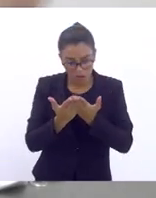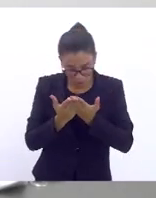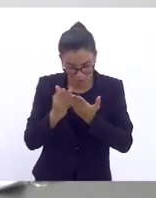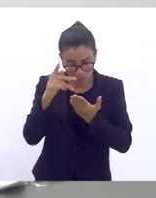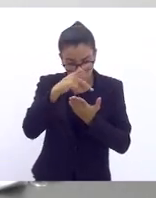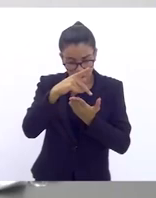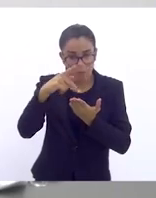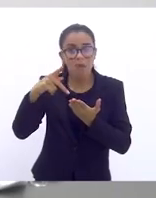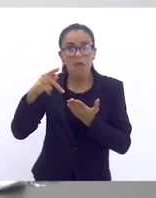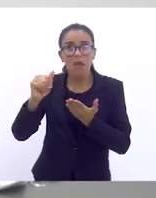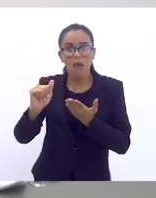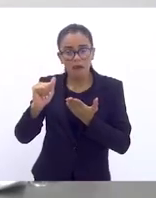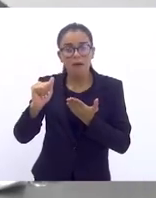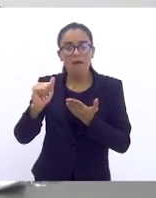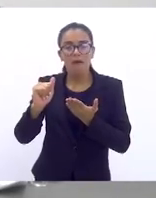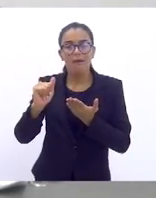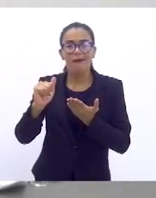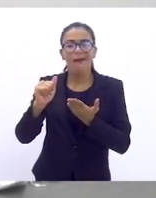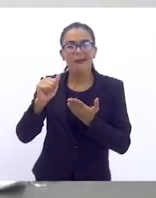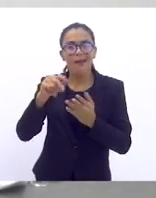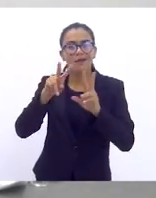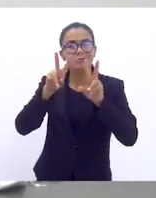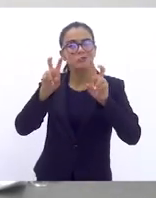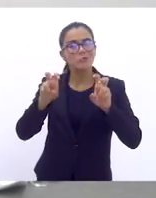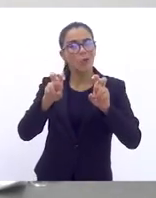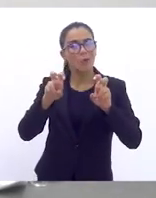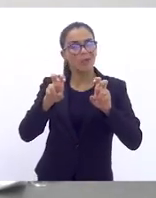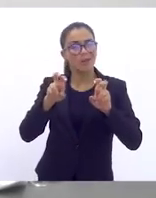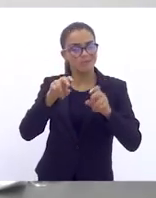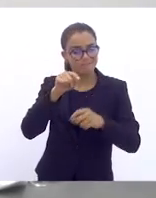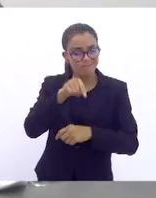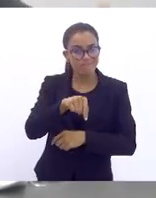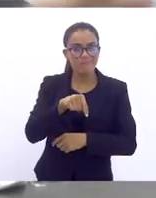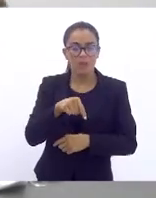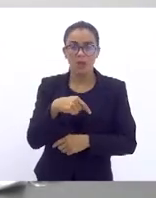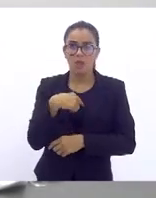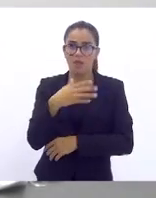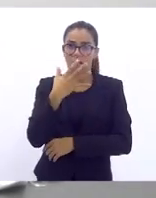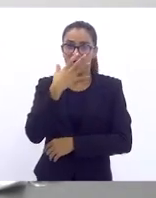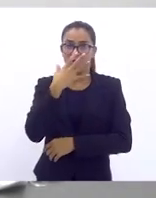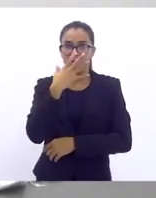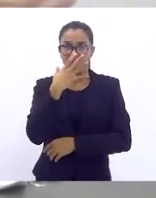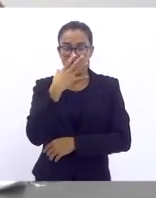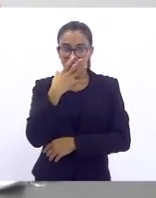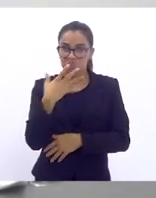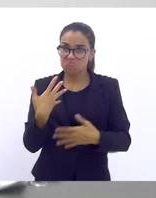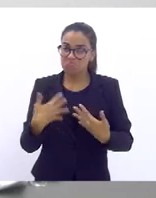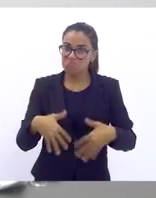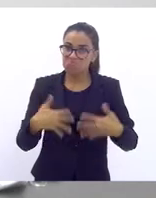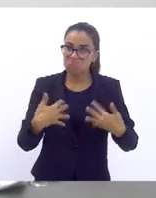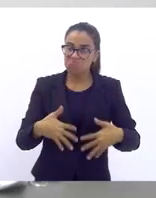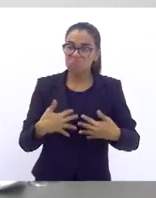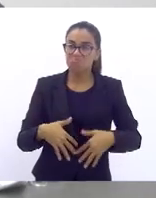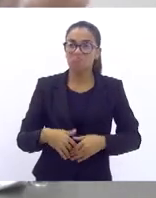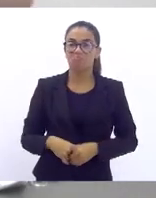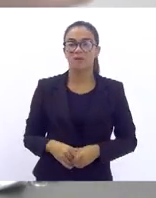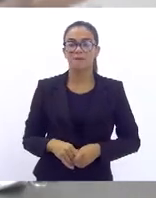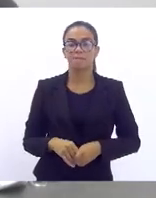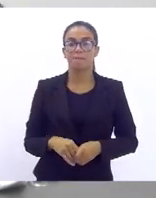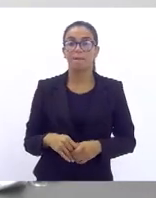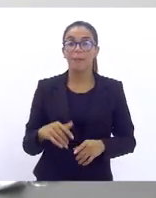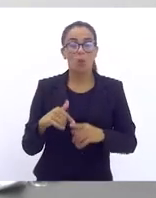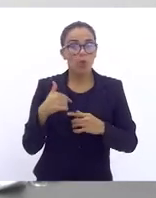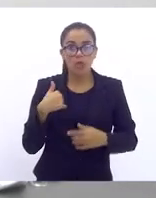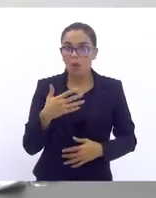se referia àquele plano estratégico Então queria fazer também essa referência o que eu